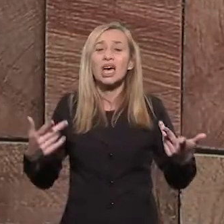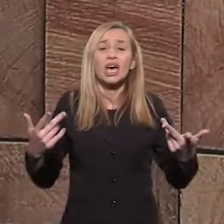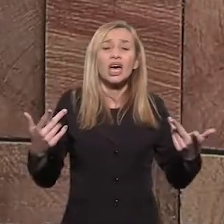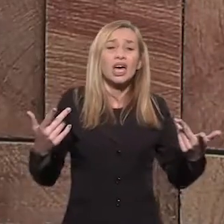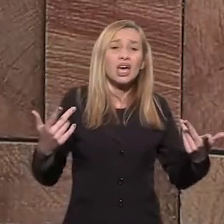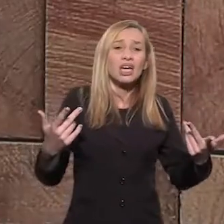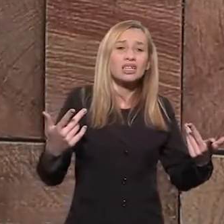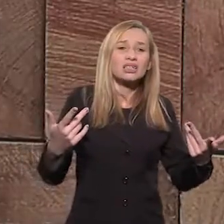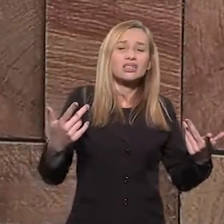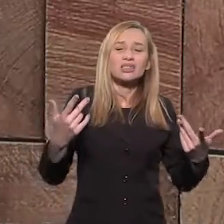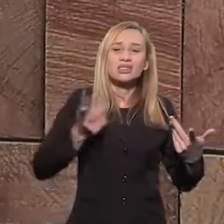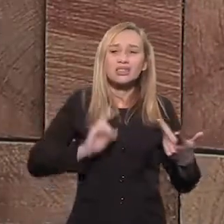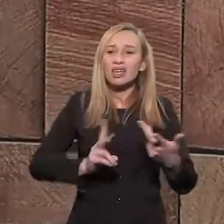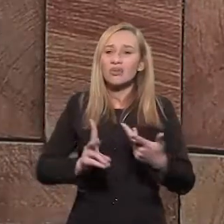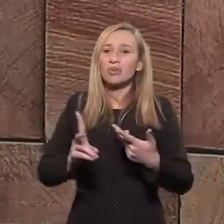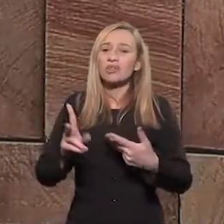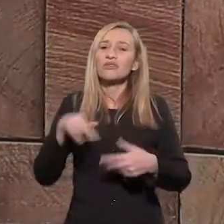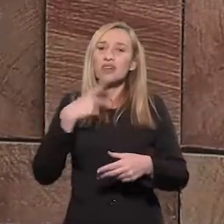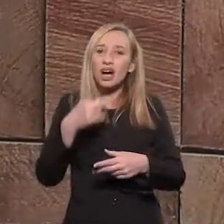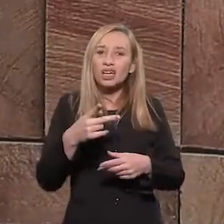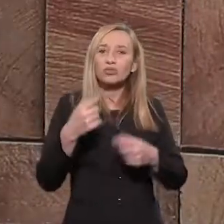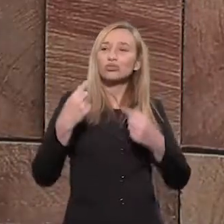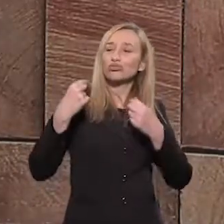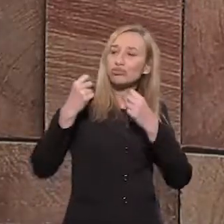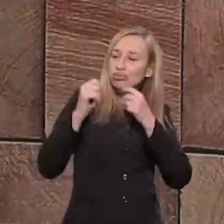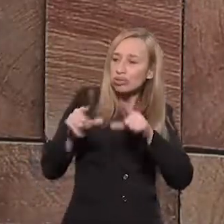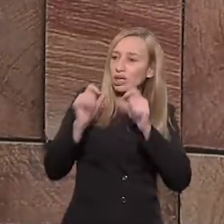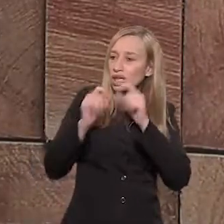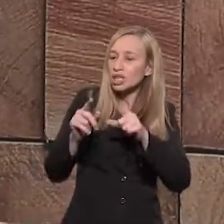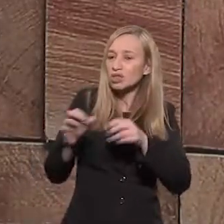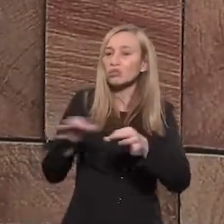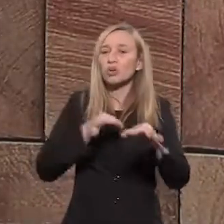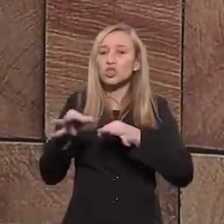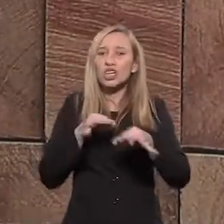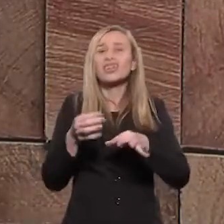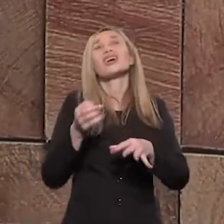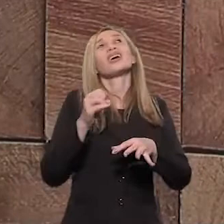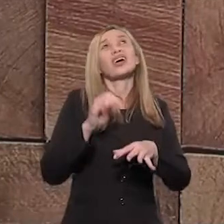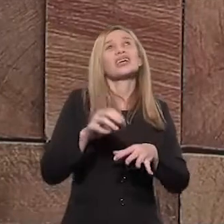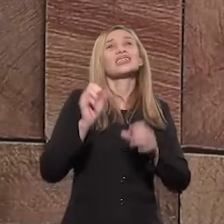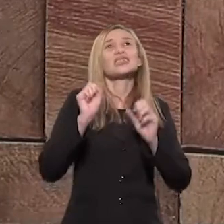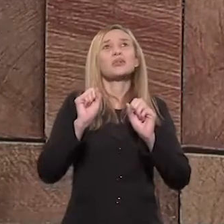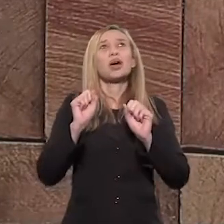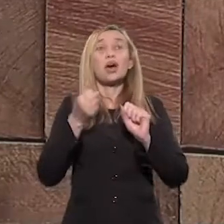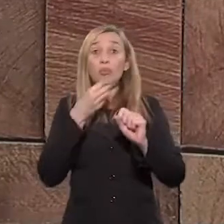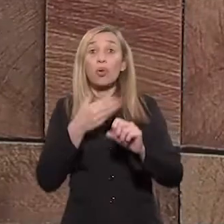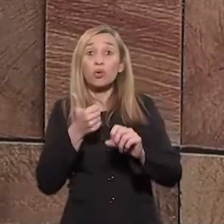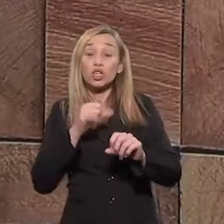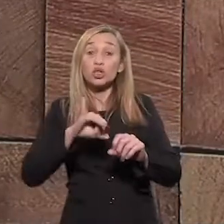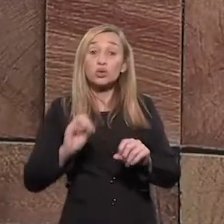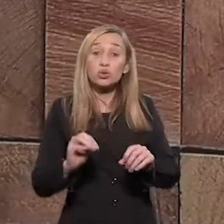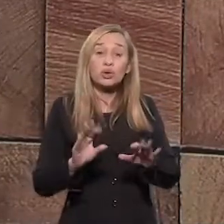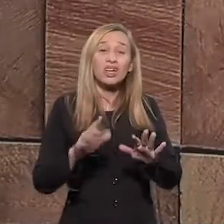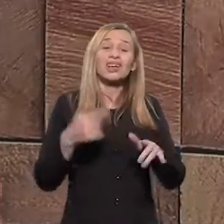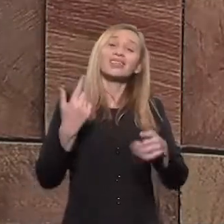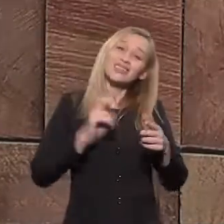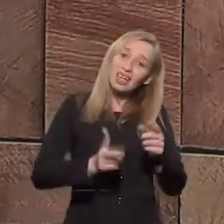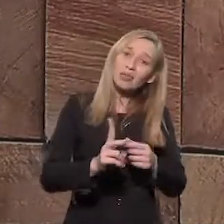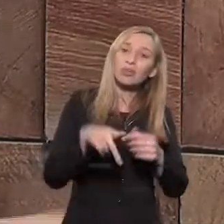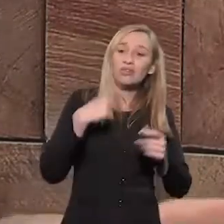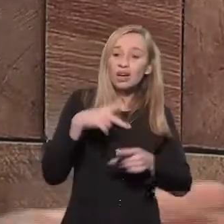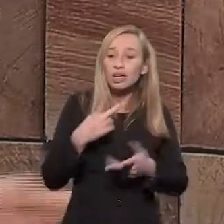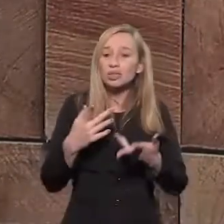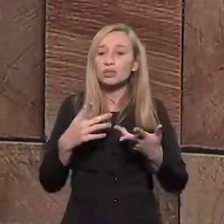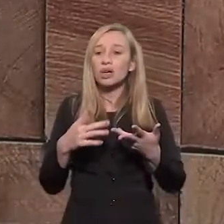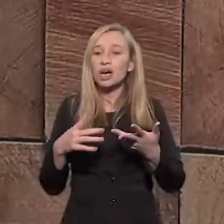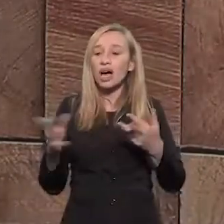ele. O tempo todo sugere o questionamento a esse projeto, será que devemos mesmo buscar isso? O tempo todo. Então, quer